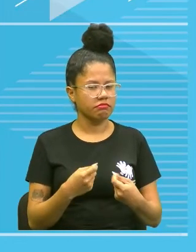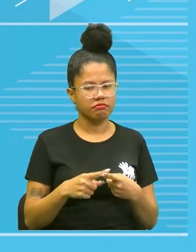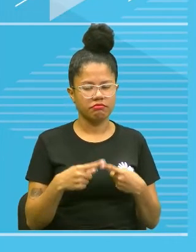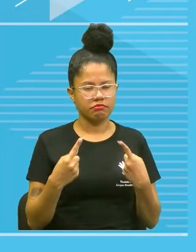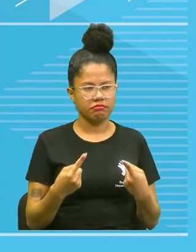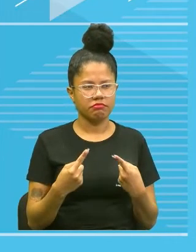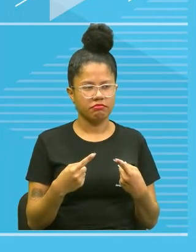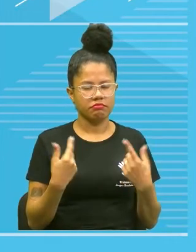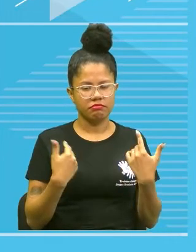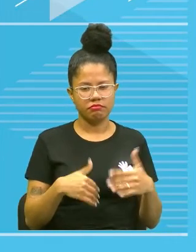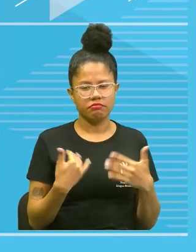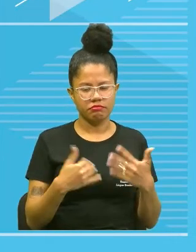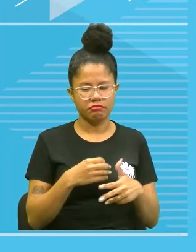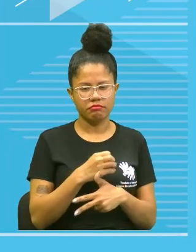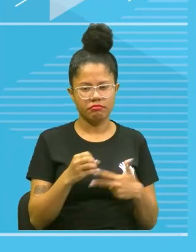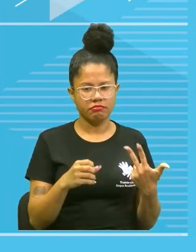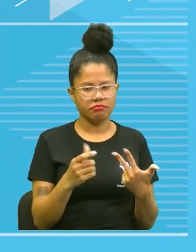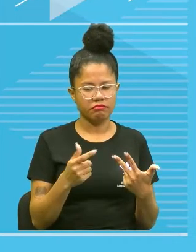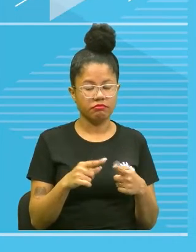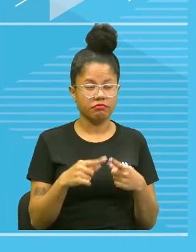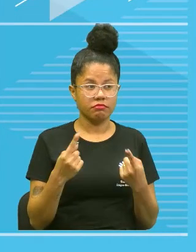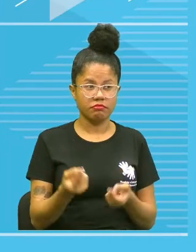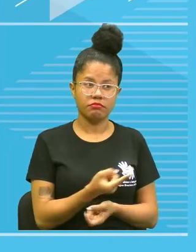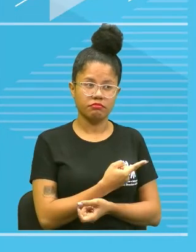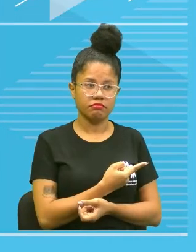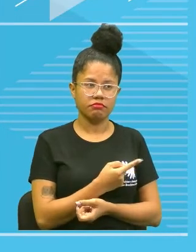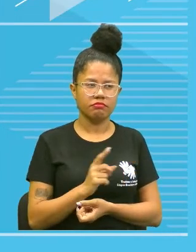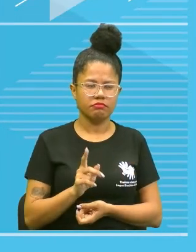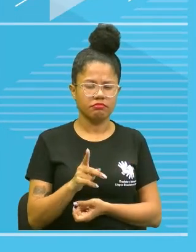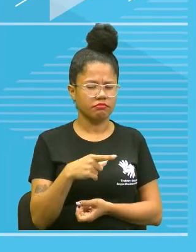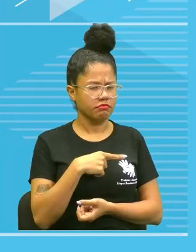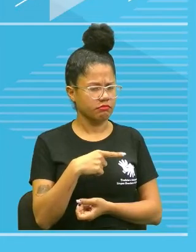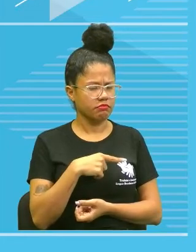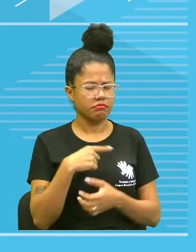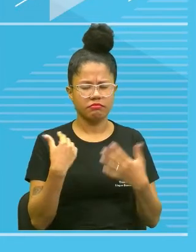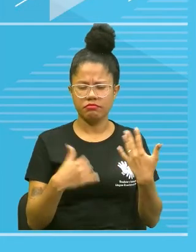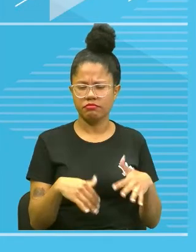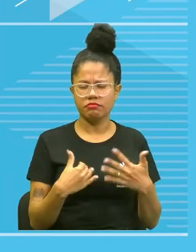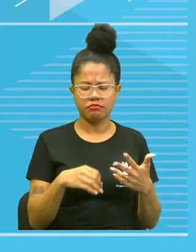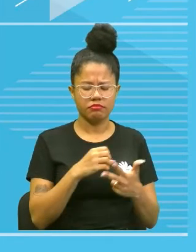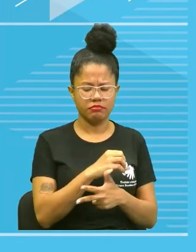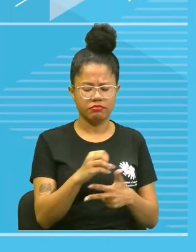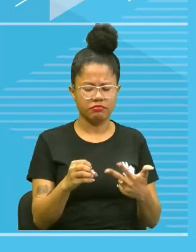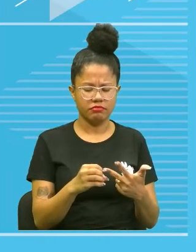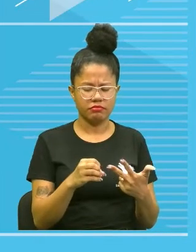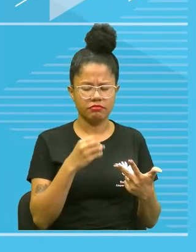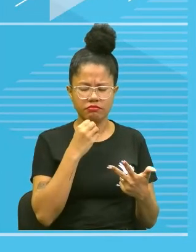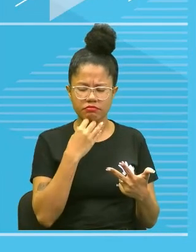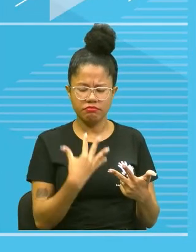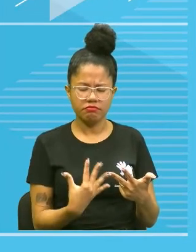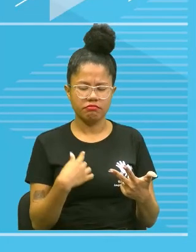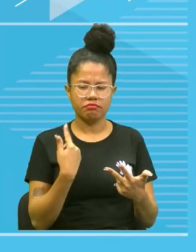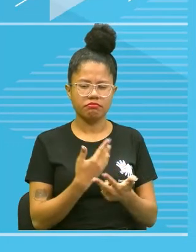questão que caiu no Enem sem ser ciclo de Carnot. Então, ciclo de Carnot é uma coisa que vale muito a pena a gente cobrar, porque é